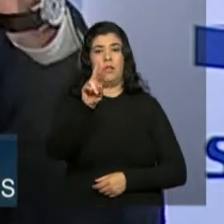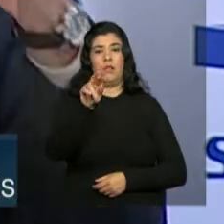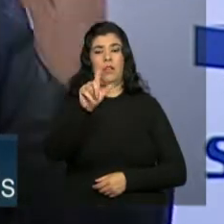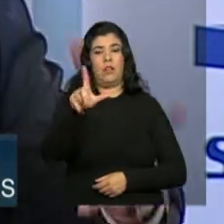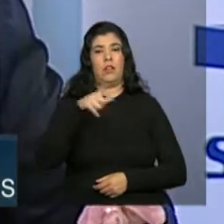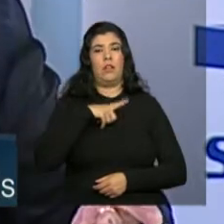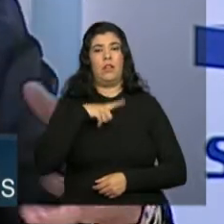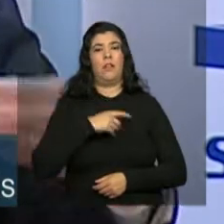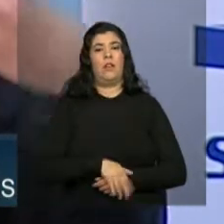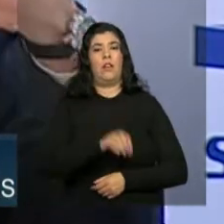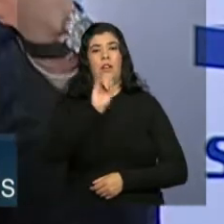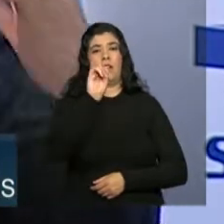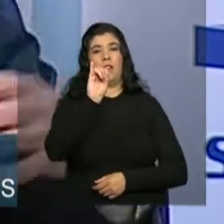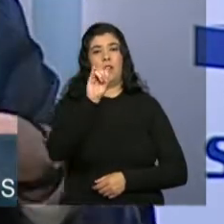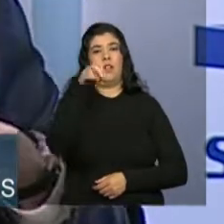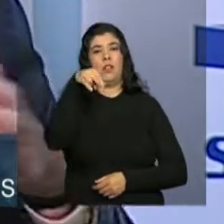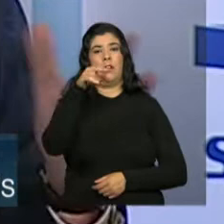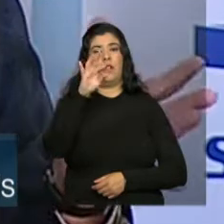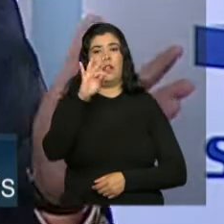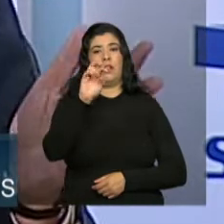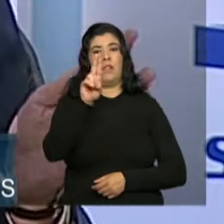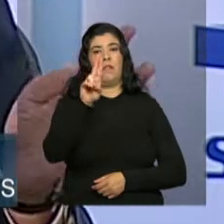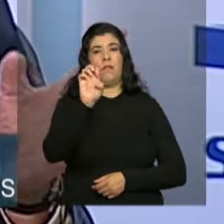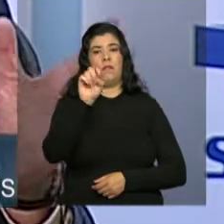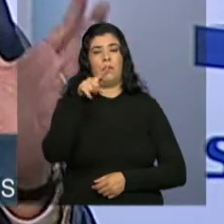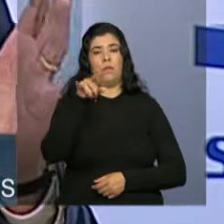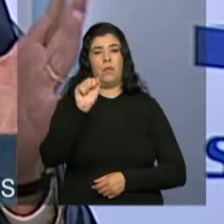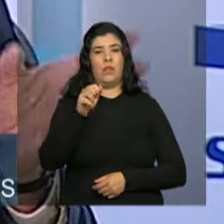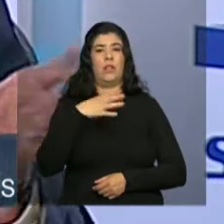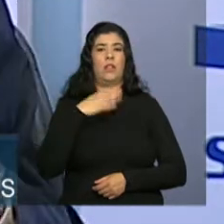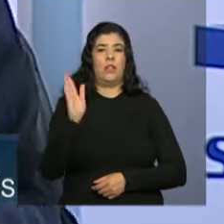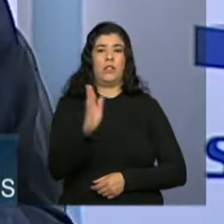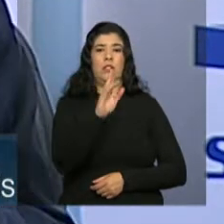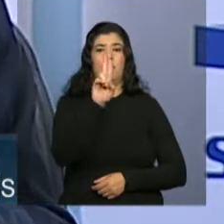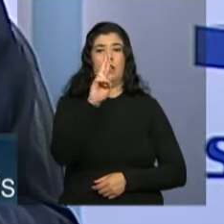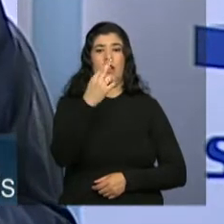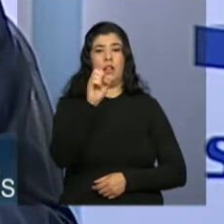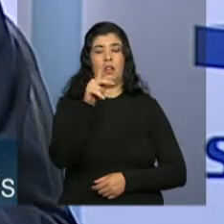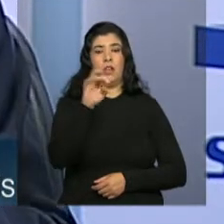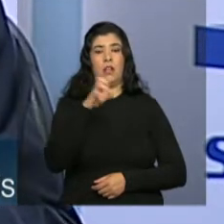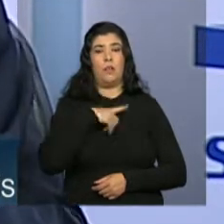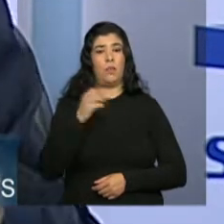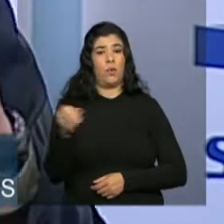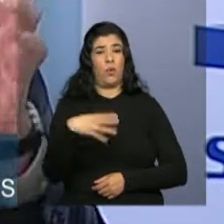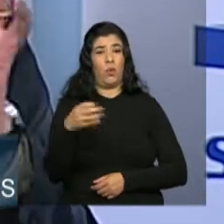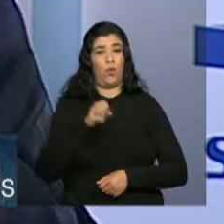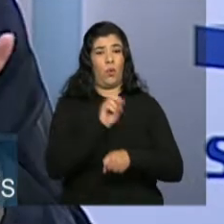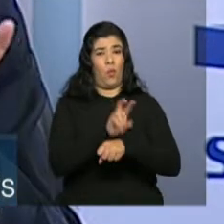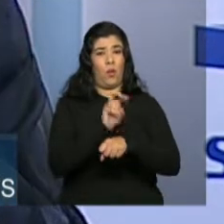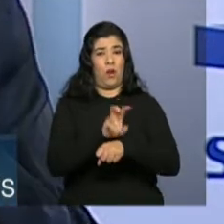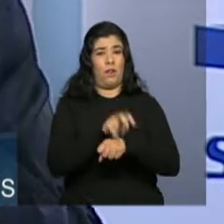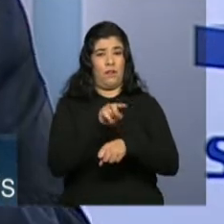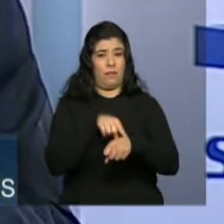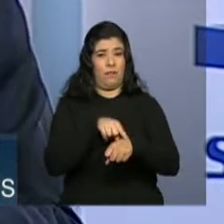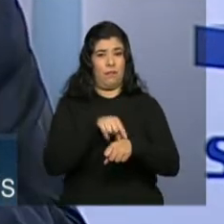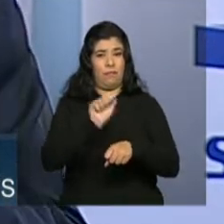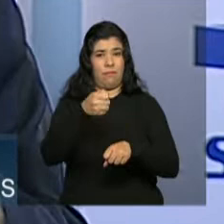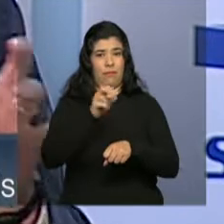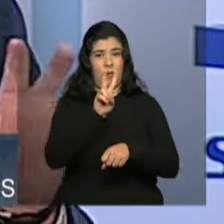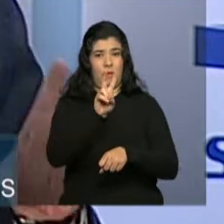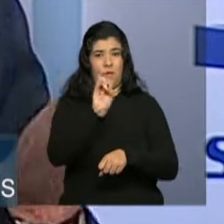para vírus influenza medicamento para vírus herpes ou seja vários tipos de antivirais diferentes Então essa nova família ela permite